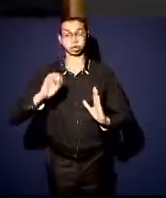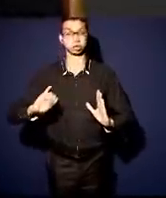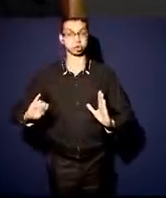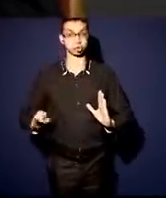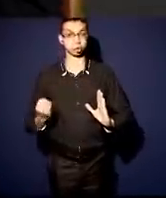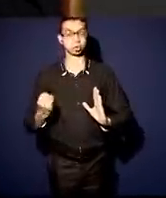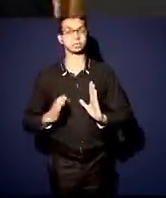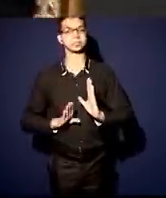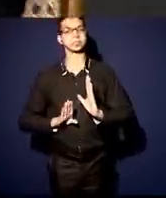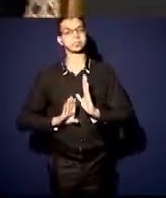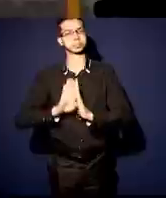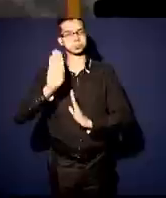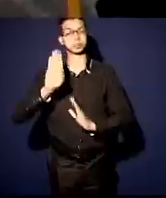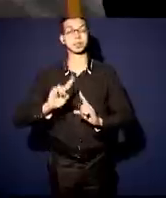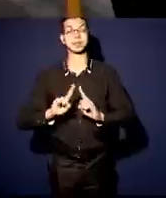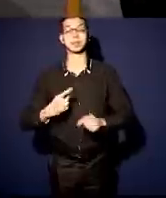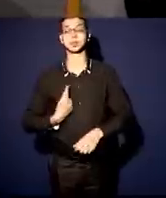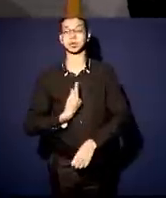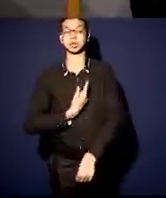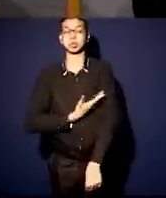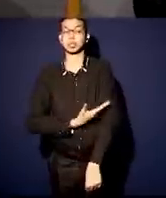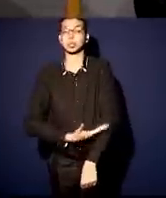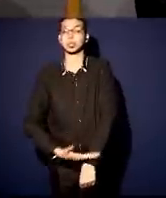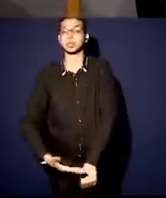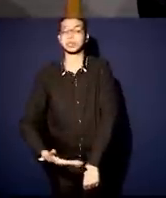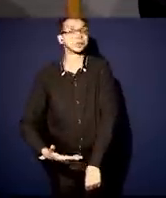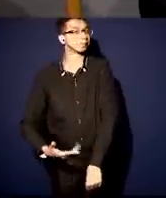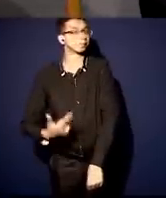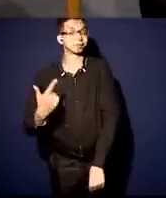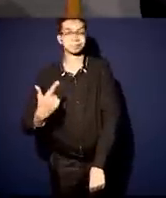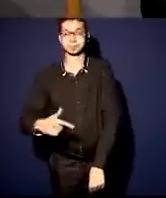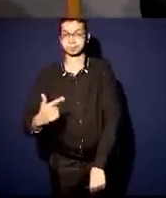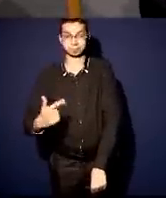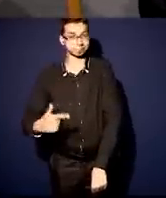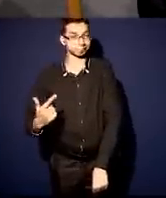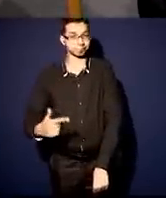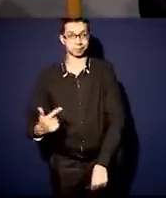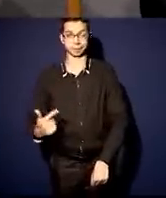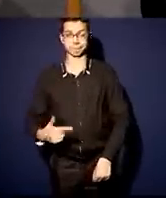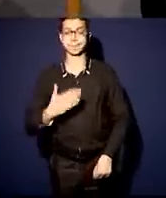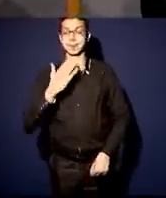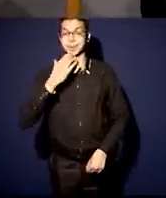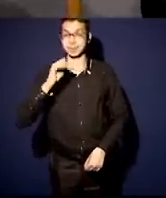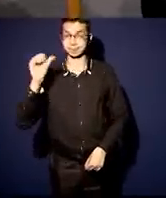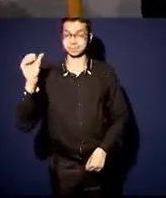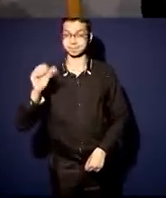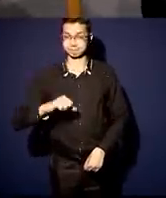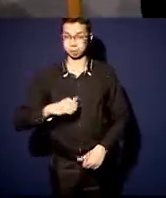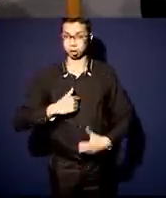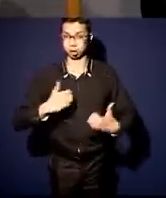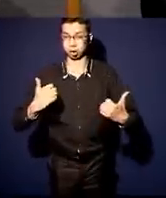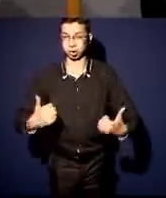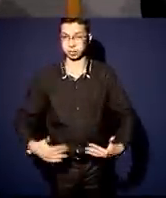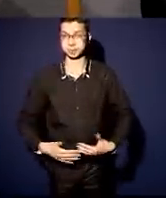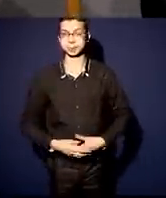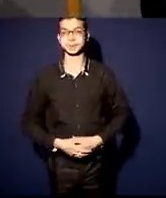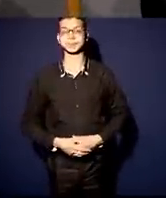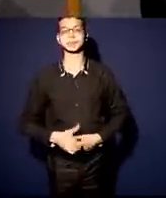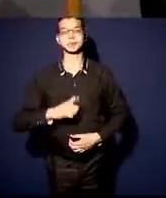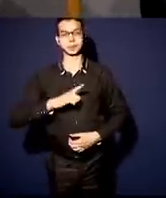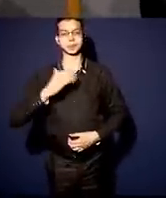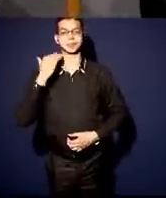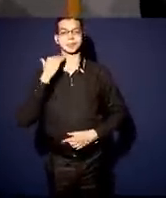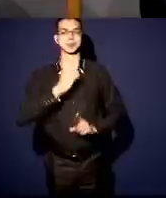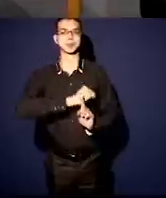gente desacostumou com isso. E ainda para piorar, você tem os bancos centrais, né? Vamos